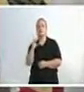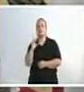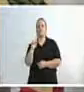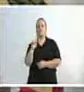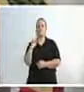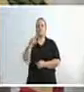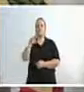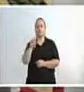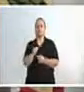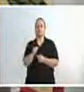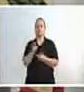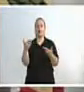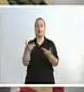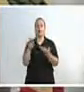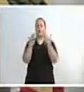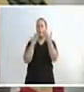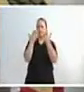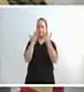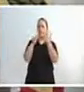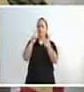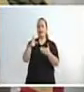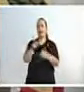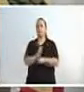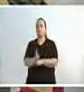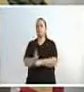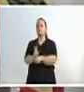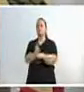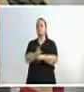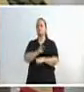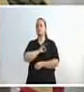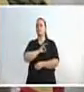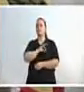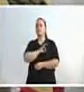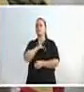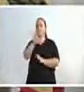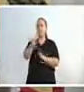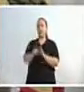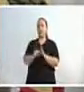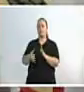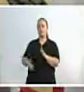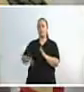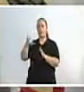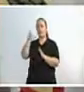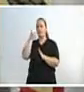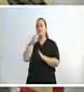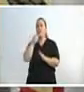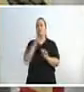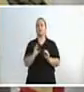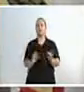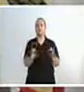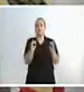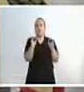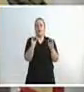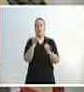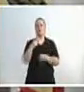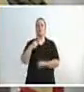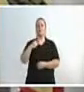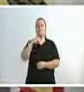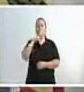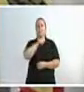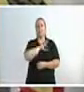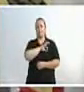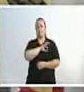Agora o suspeito é um guarda municipal, pegaram uma ligação telefônica e tal. Nem falou dos PM, que eles queriam tanto fazer